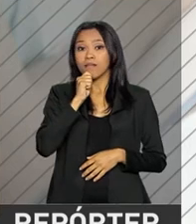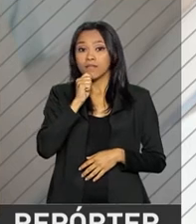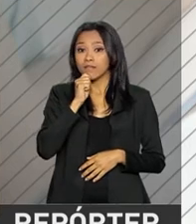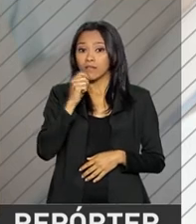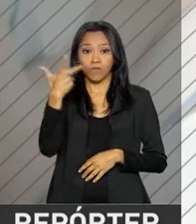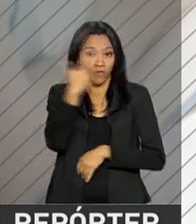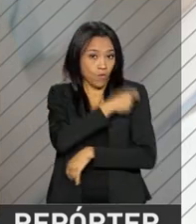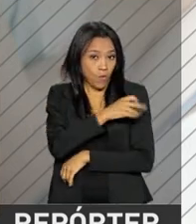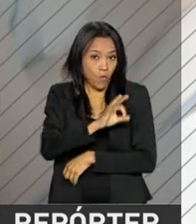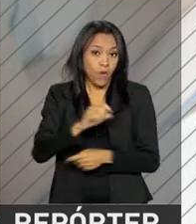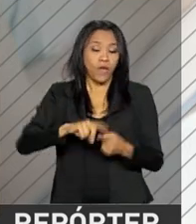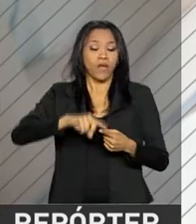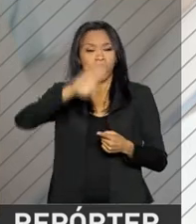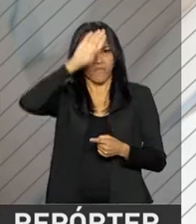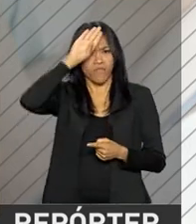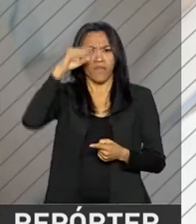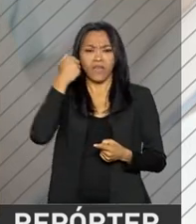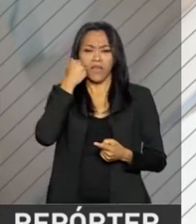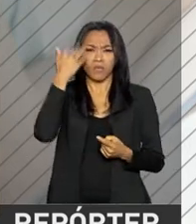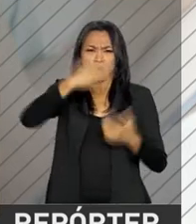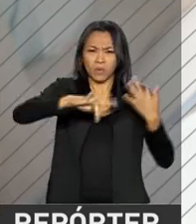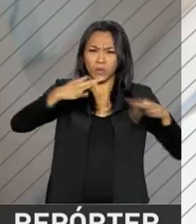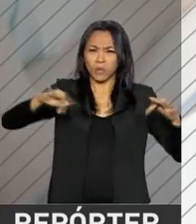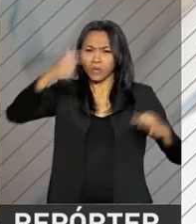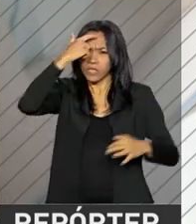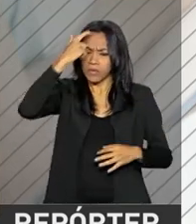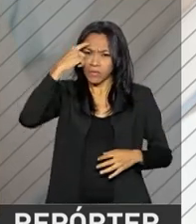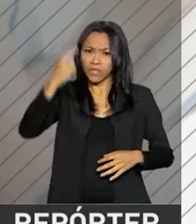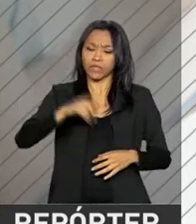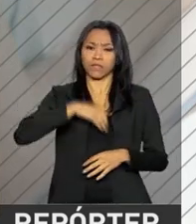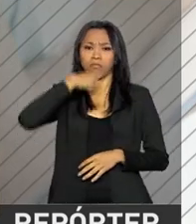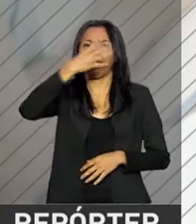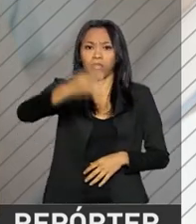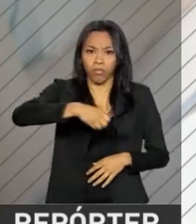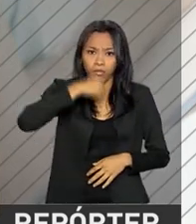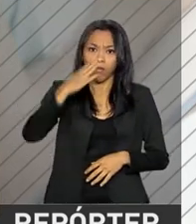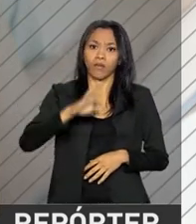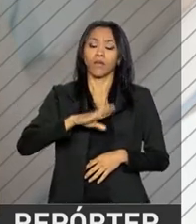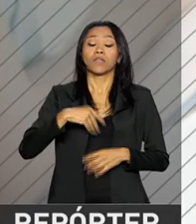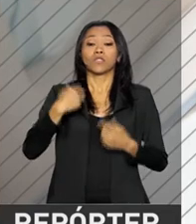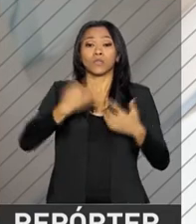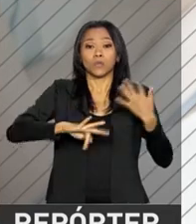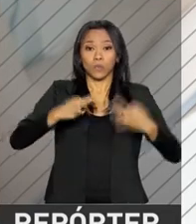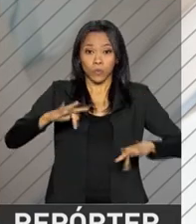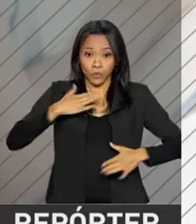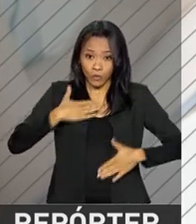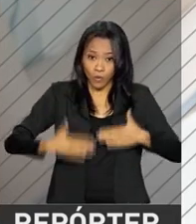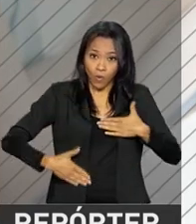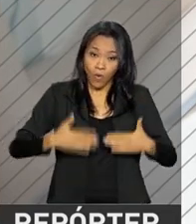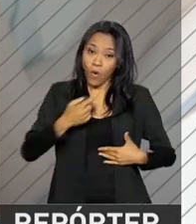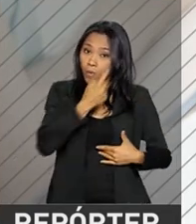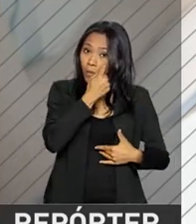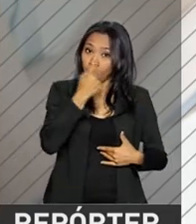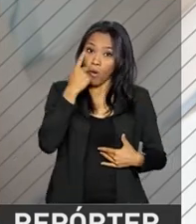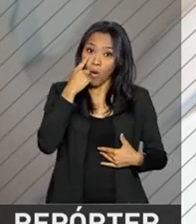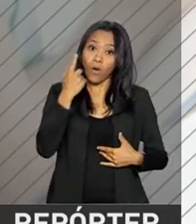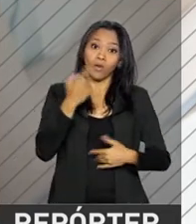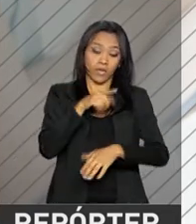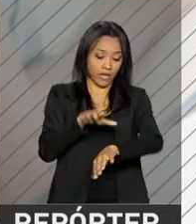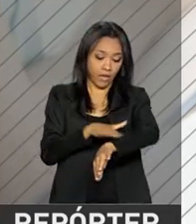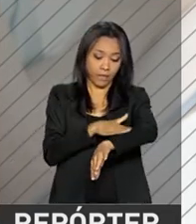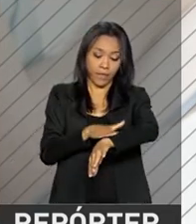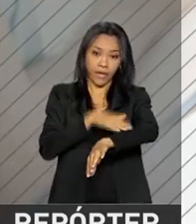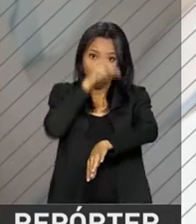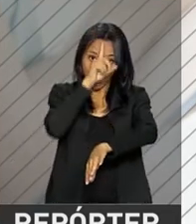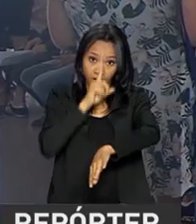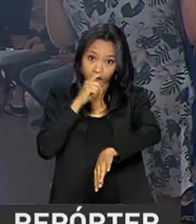febre, dor de cabeça, calafrios, náuseas, vômito, dores no corpo, fique com a pele e os olhos amarelados. Procure um posto